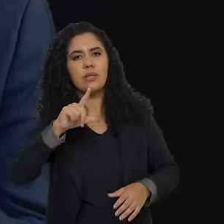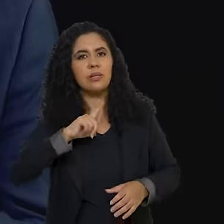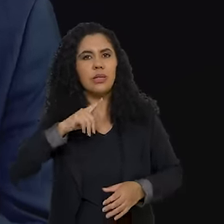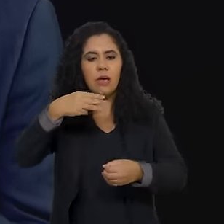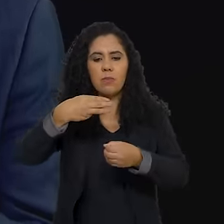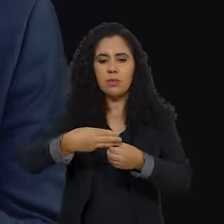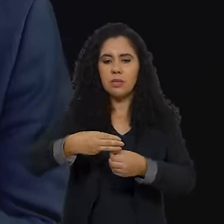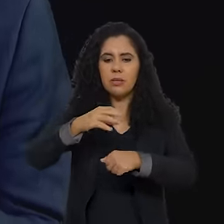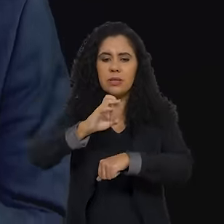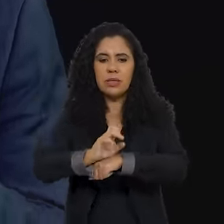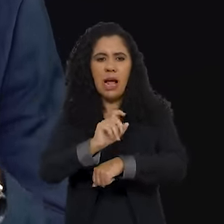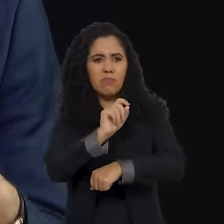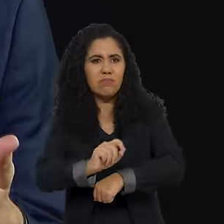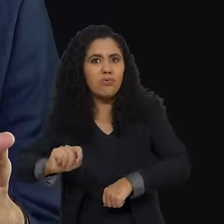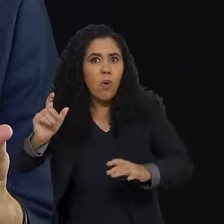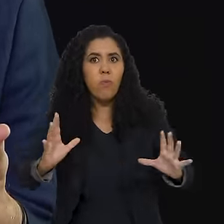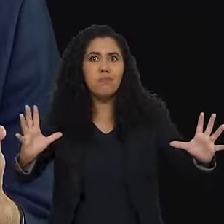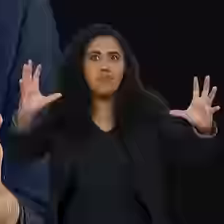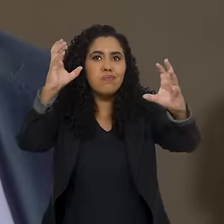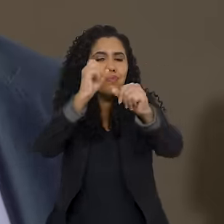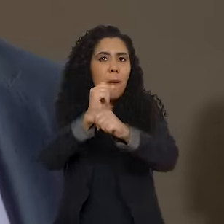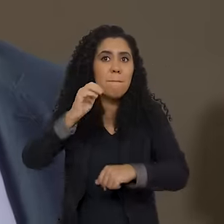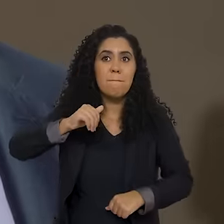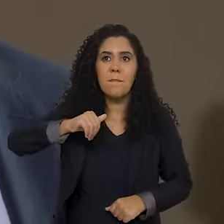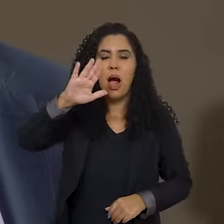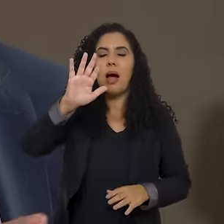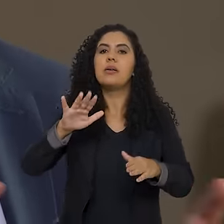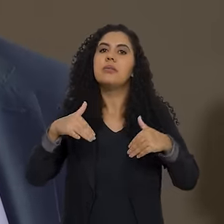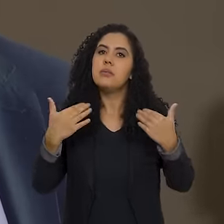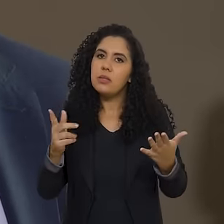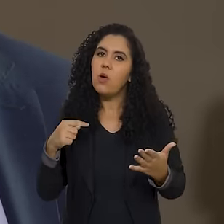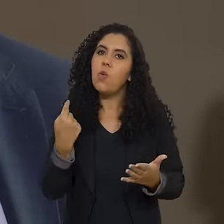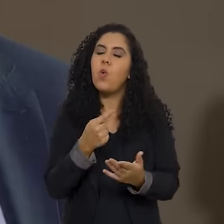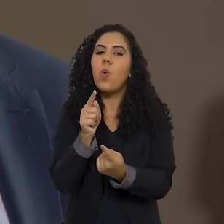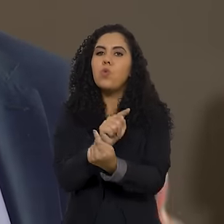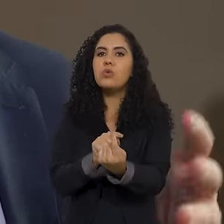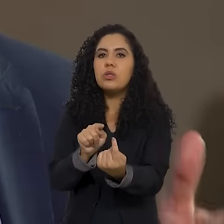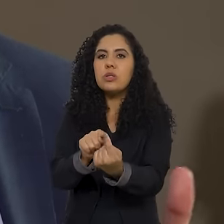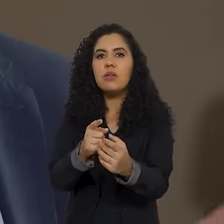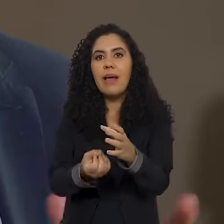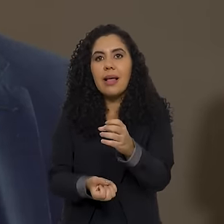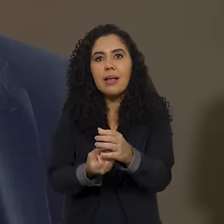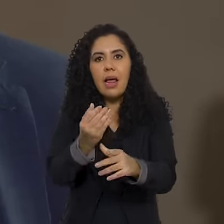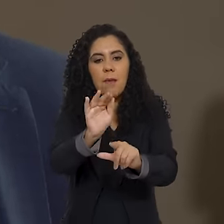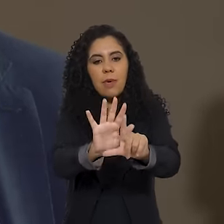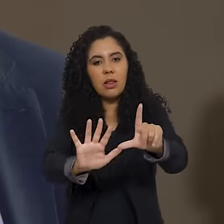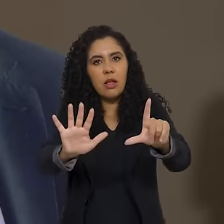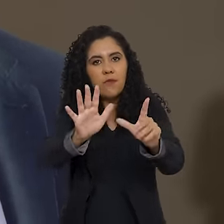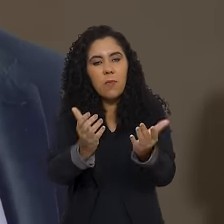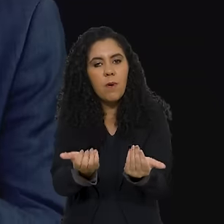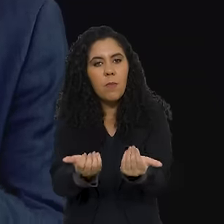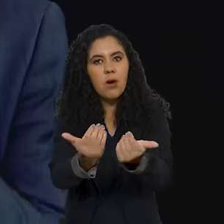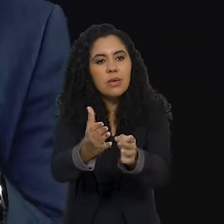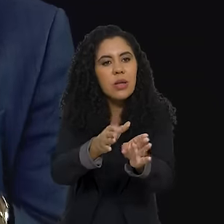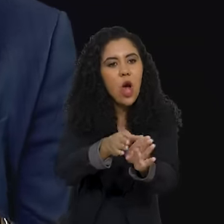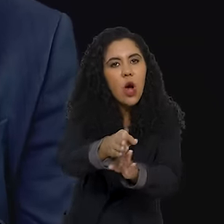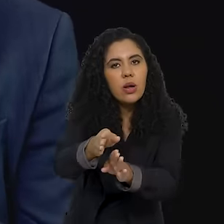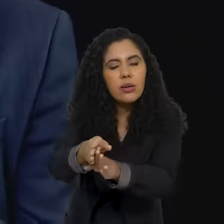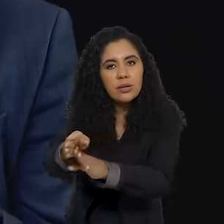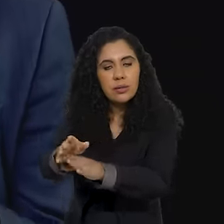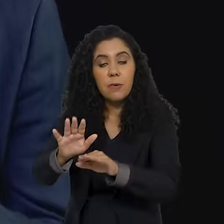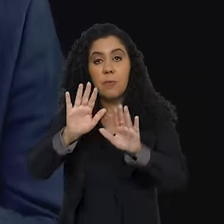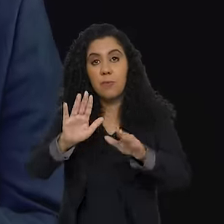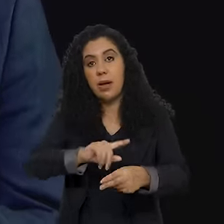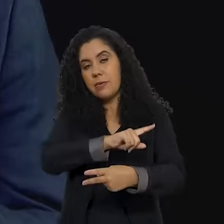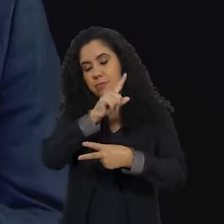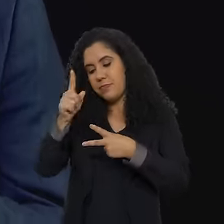contar municípios, estados, isso é muito maior. Então a gente quer o quê? Criar uma plataforma para orientar e capacitar esses reguladores. Uma outra